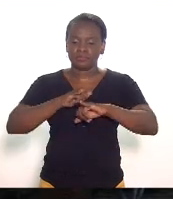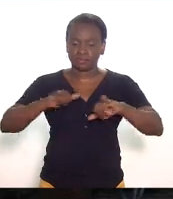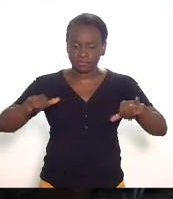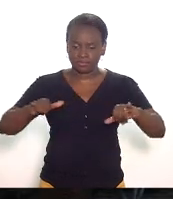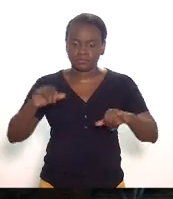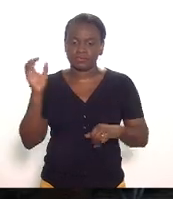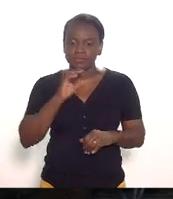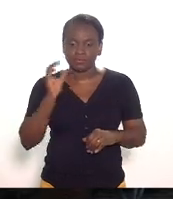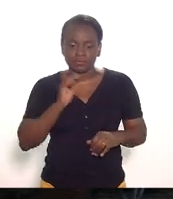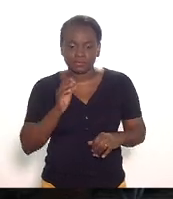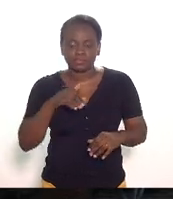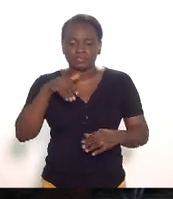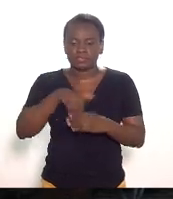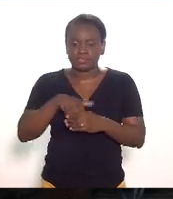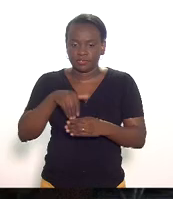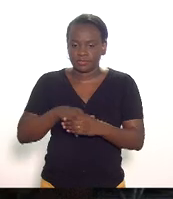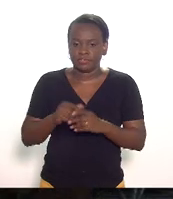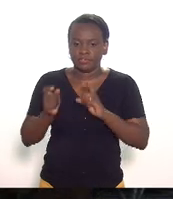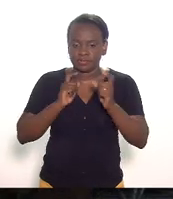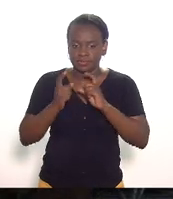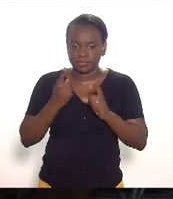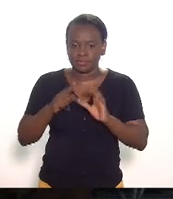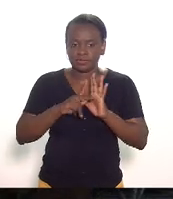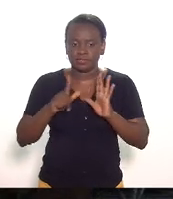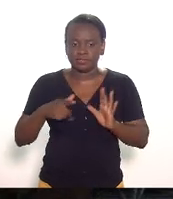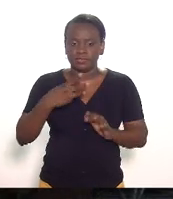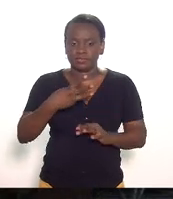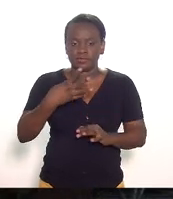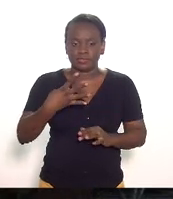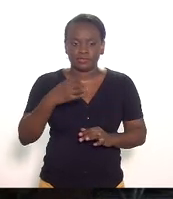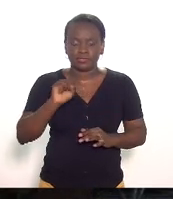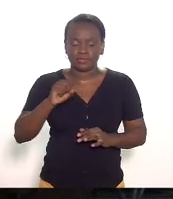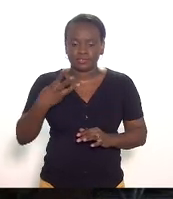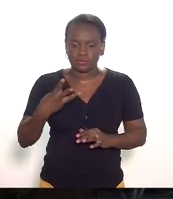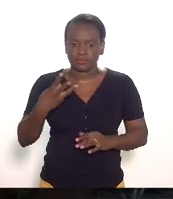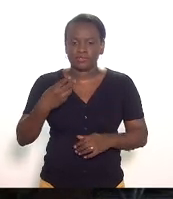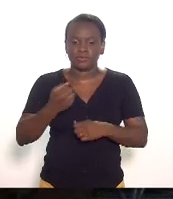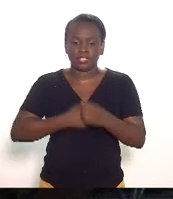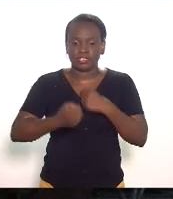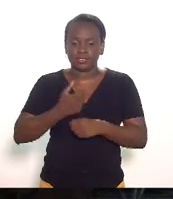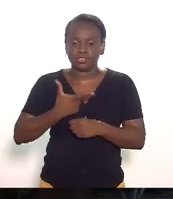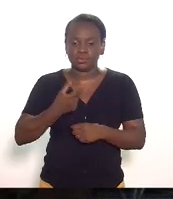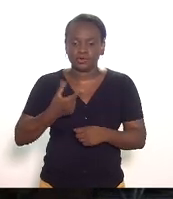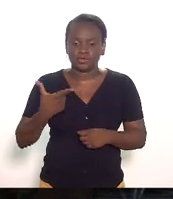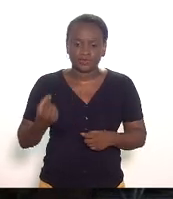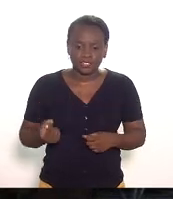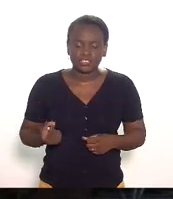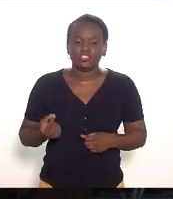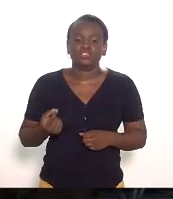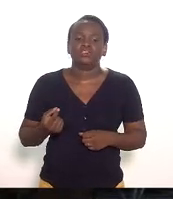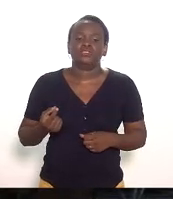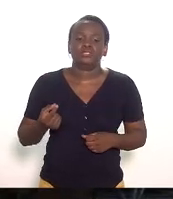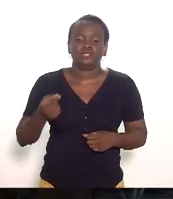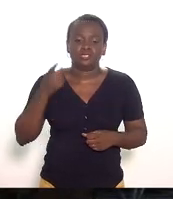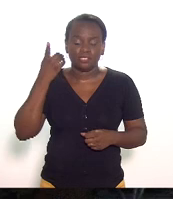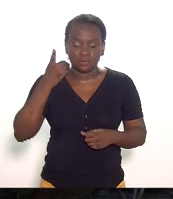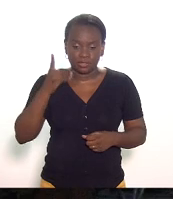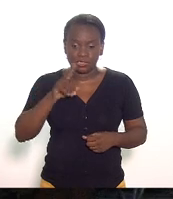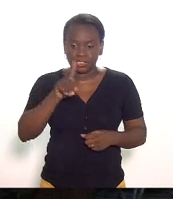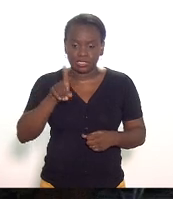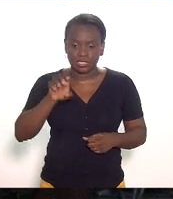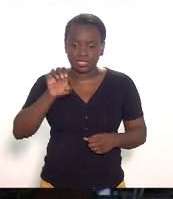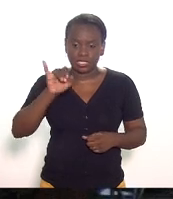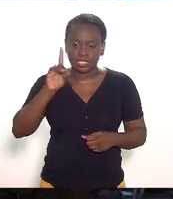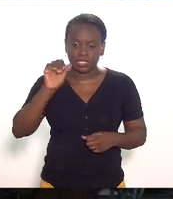Anuncio, em regime de urgência, em votação, em discussão única, projeto de lei 3483/2020, de autoria da deputada Zeidan,